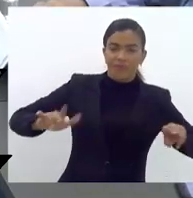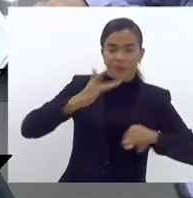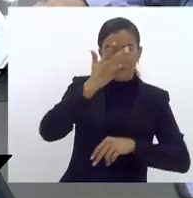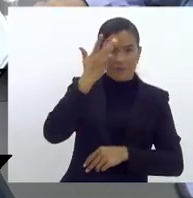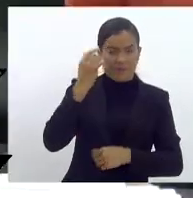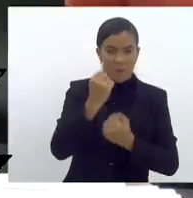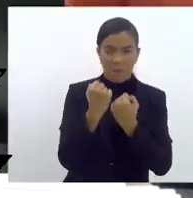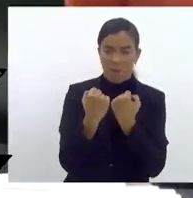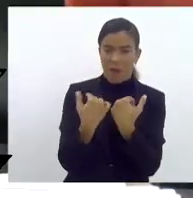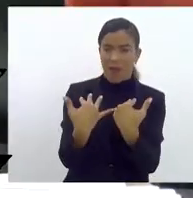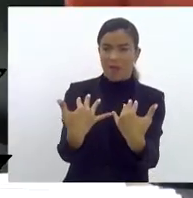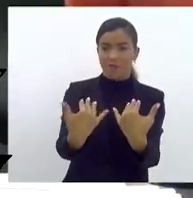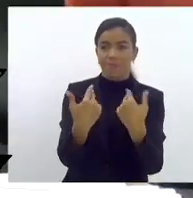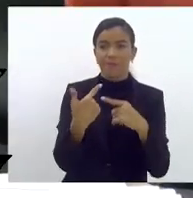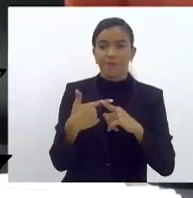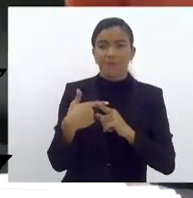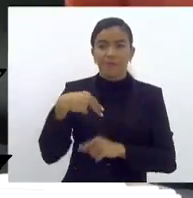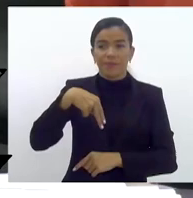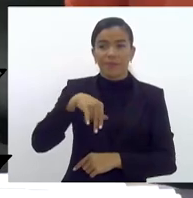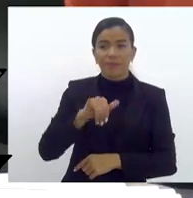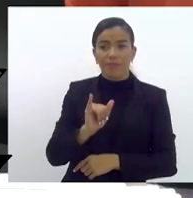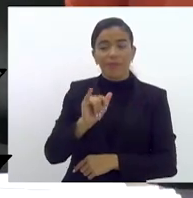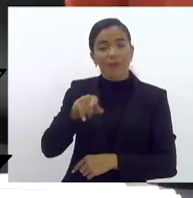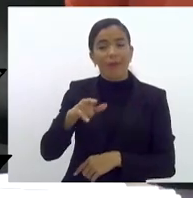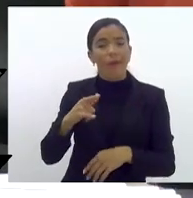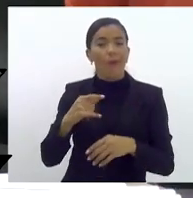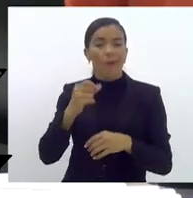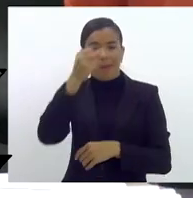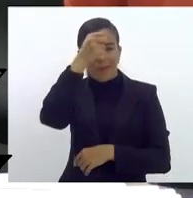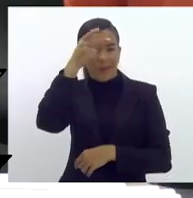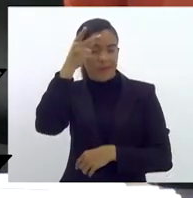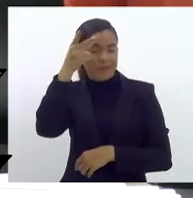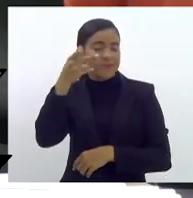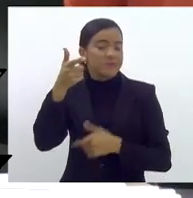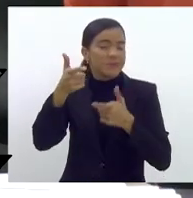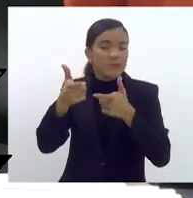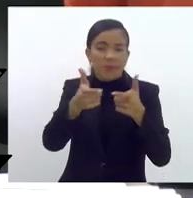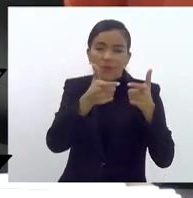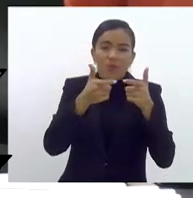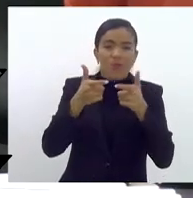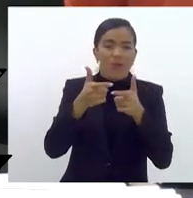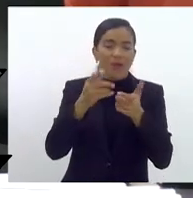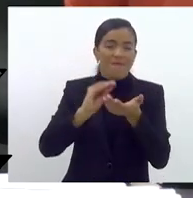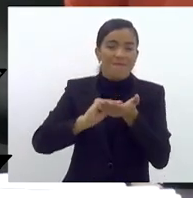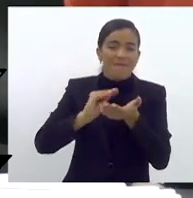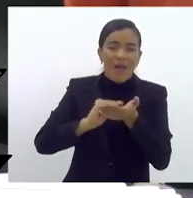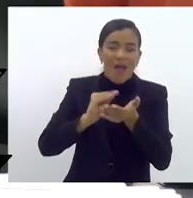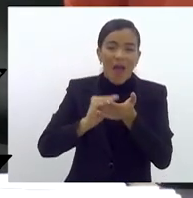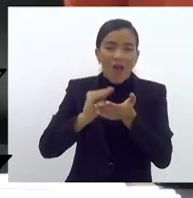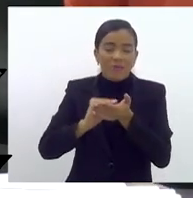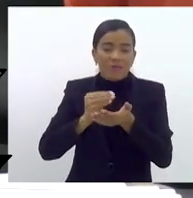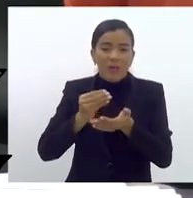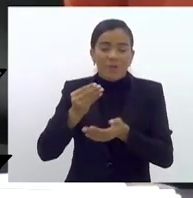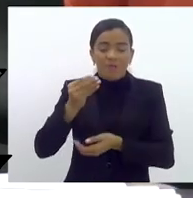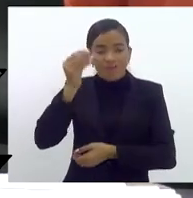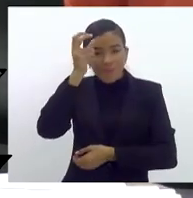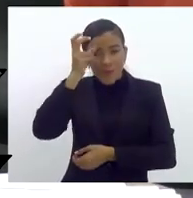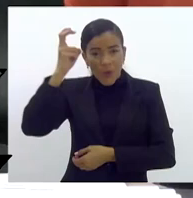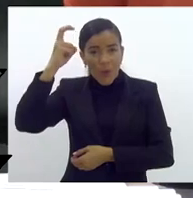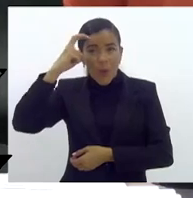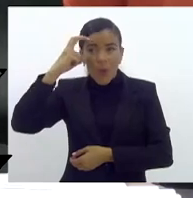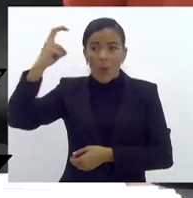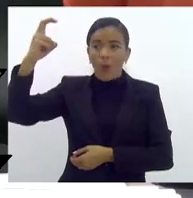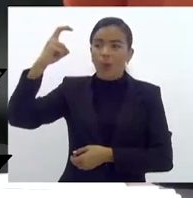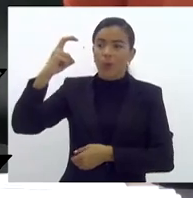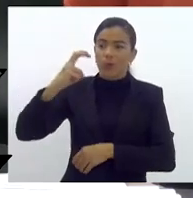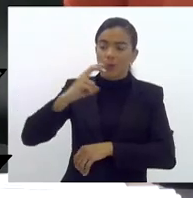porque Nova Iguaçu é uma é um município muito cultural e que carece de cultura e uma ação do nosso mandato foi